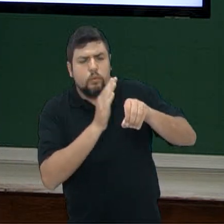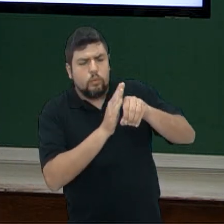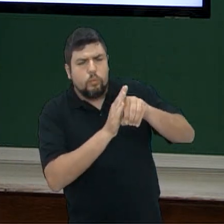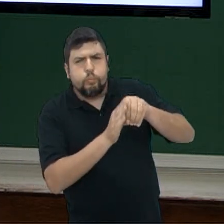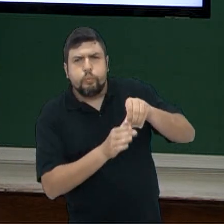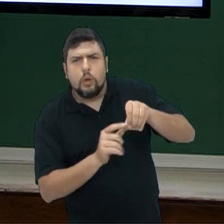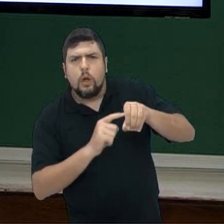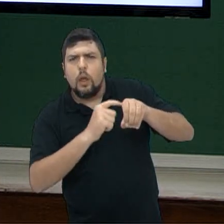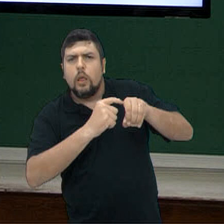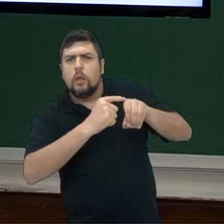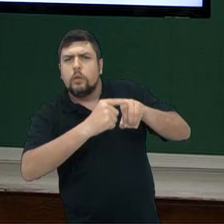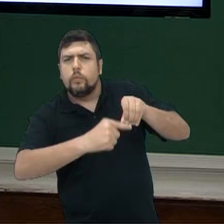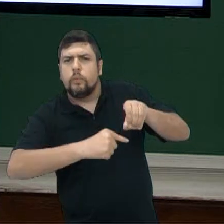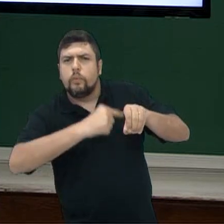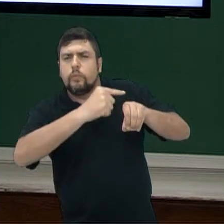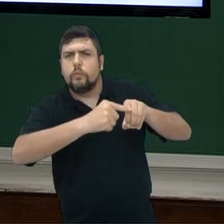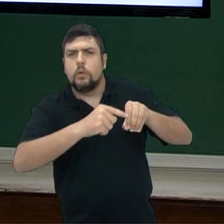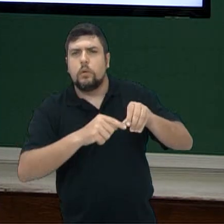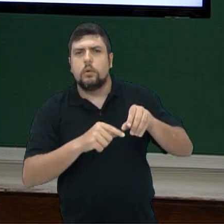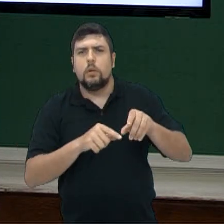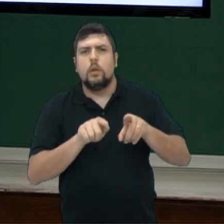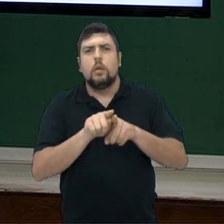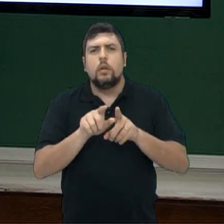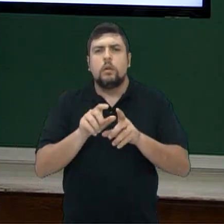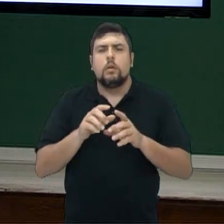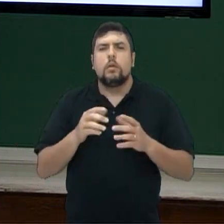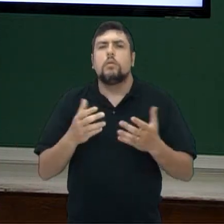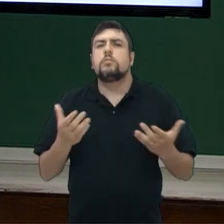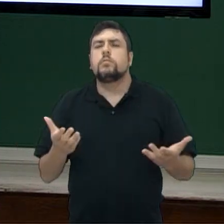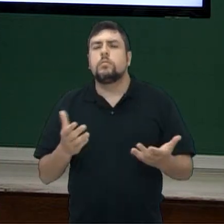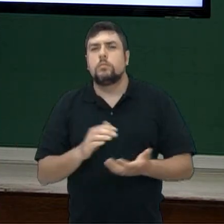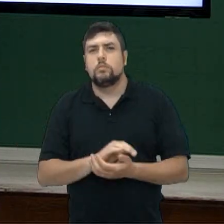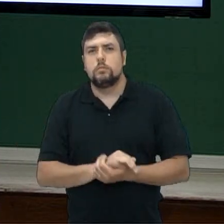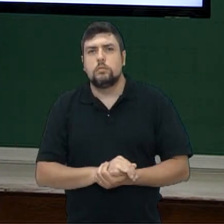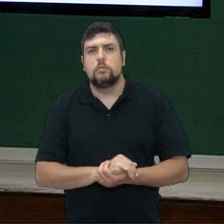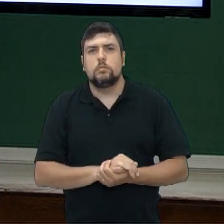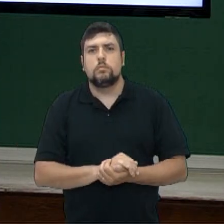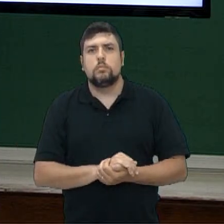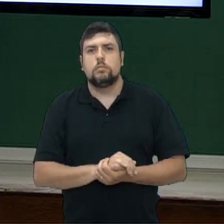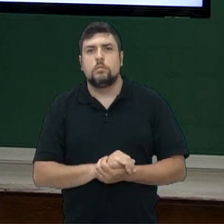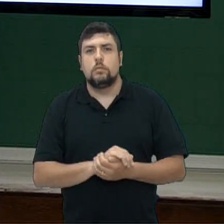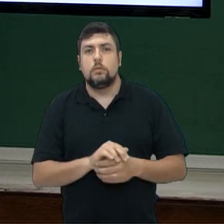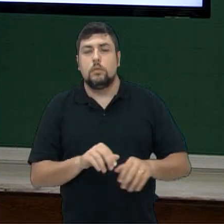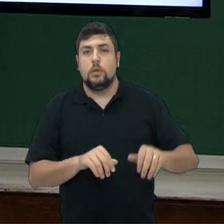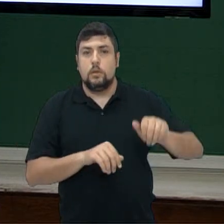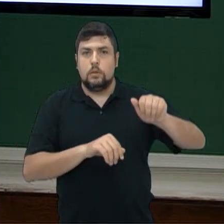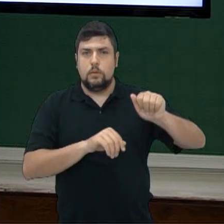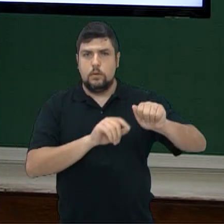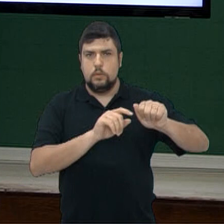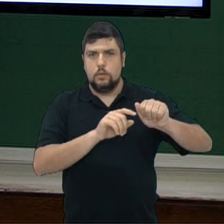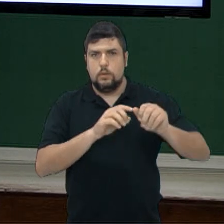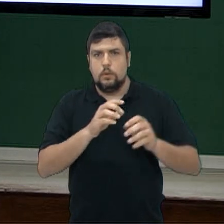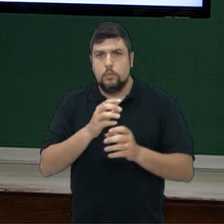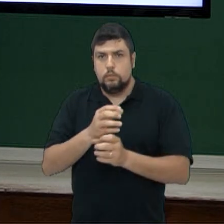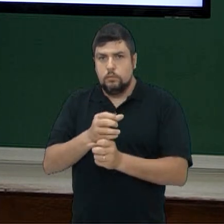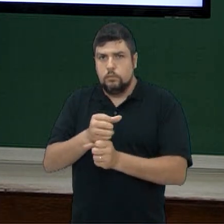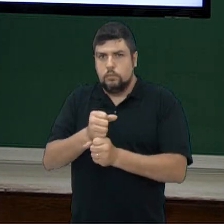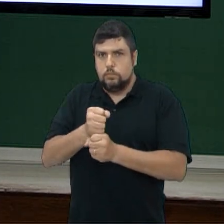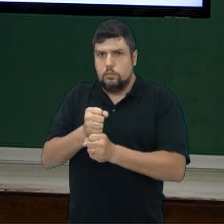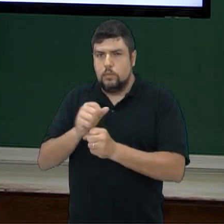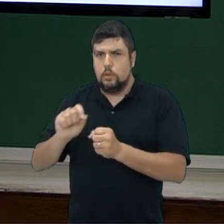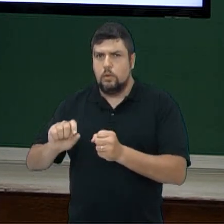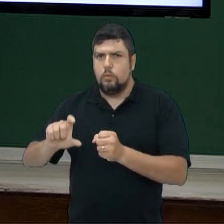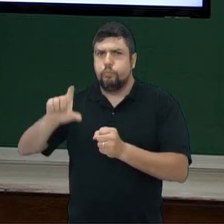ou resistividade, né? Espera-se que a sua resistividade aumenta. Não,